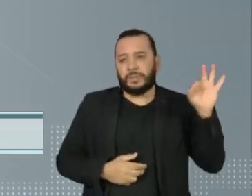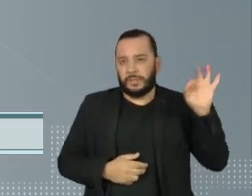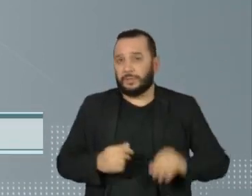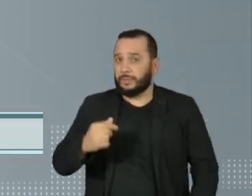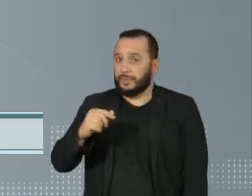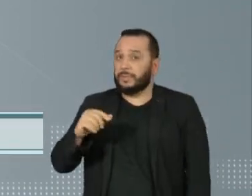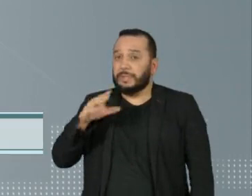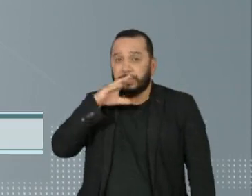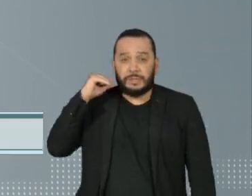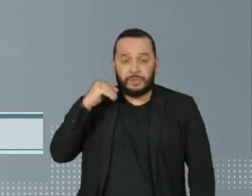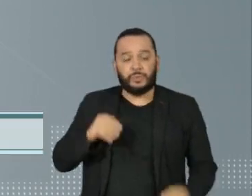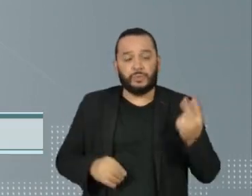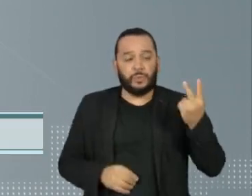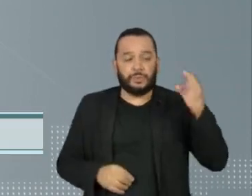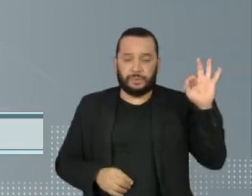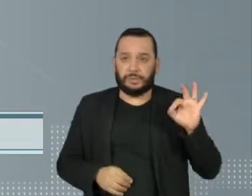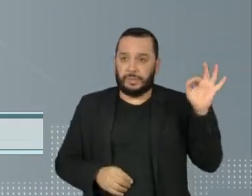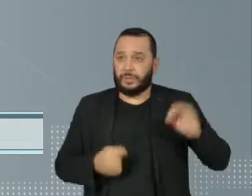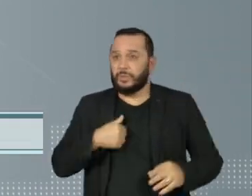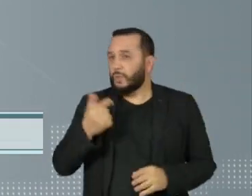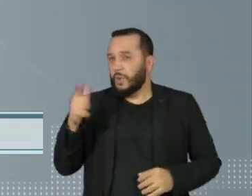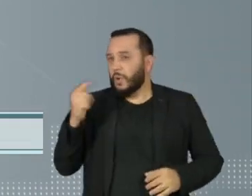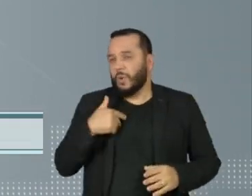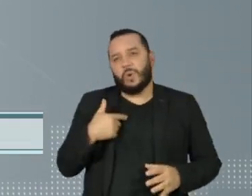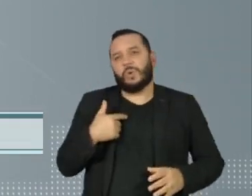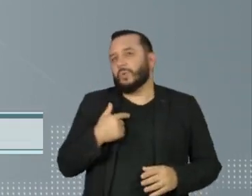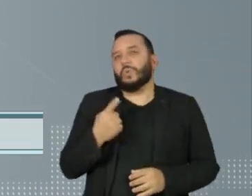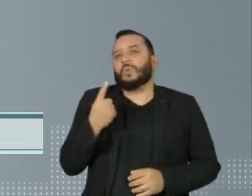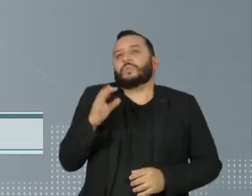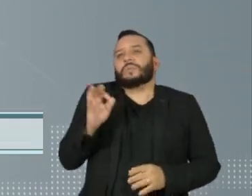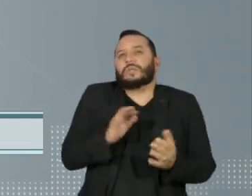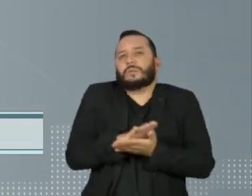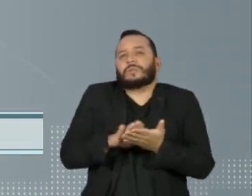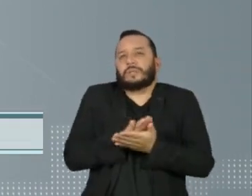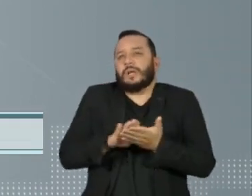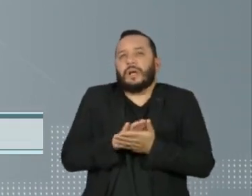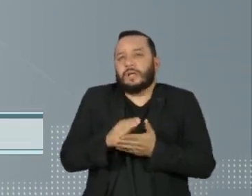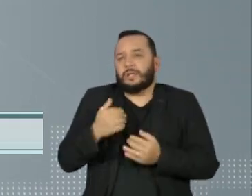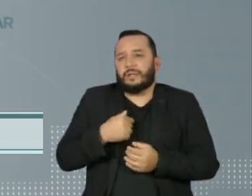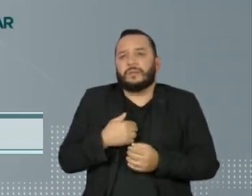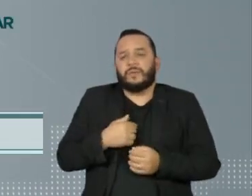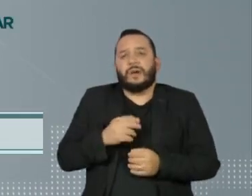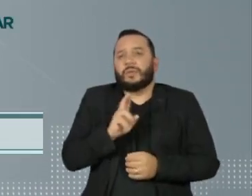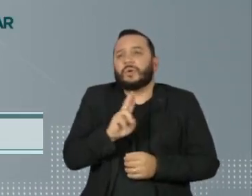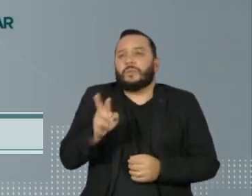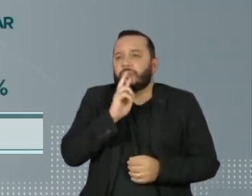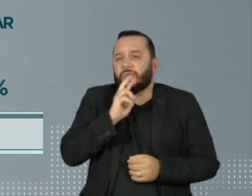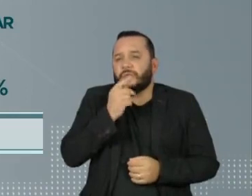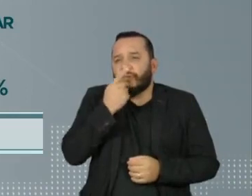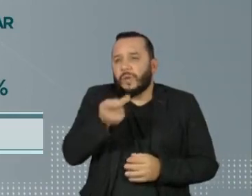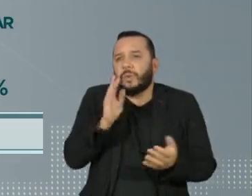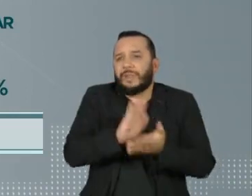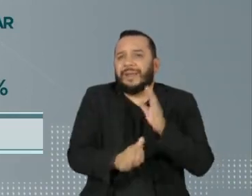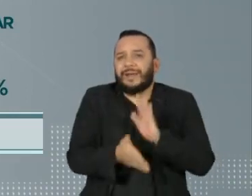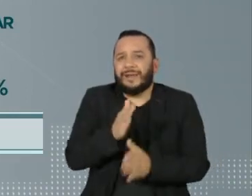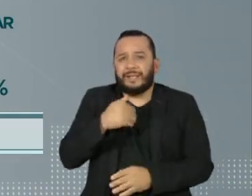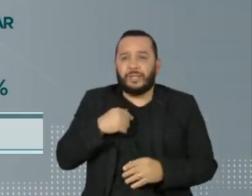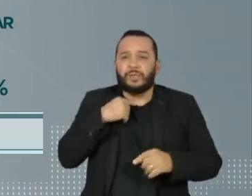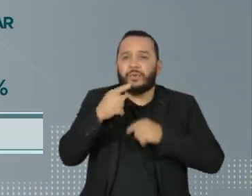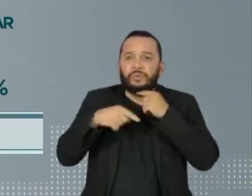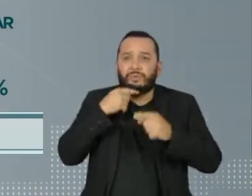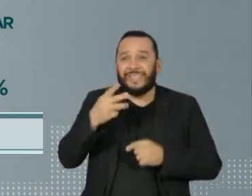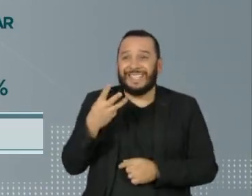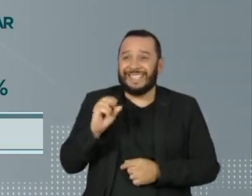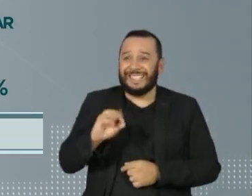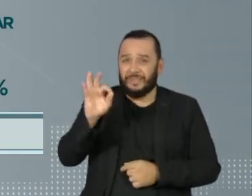e Ciro Gomes dois por cento os demais não chegaram a um por cento ou não foram citados o número de indecisos chega a trinta